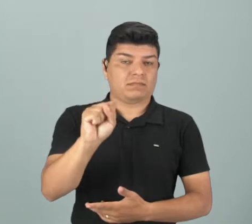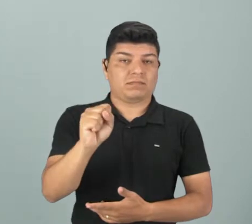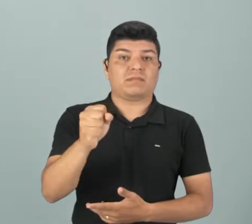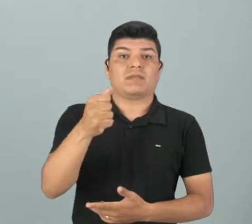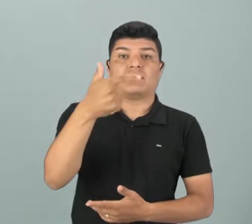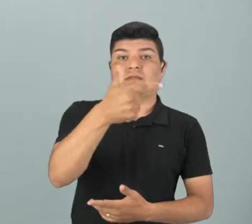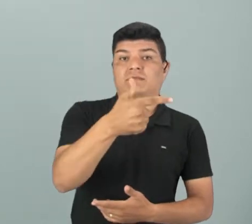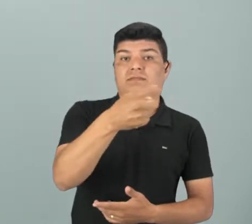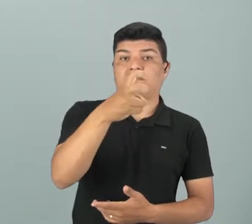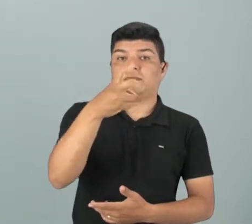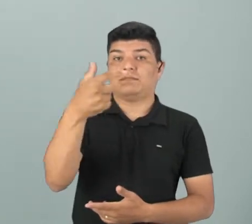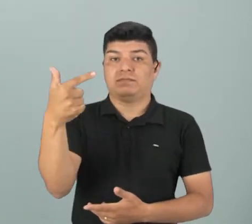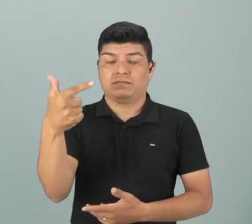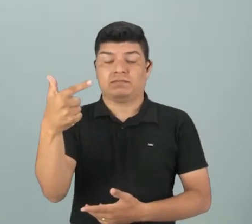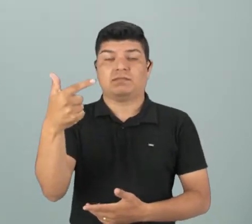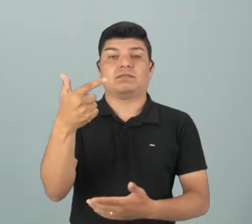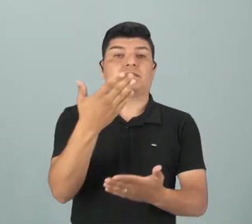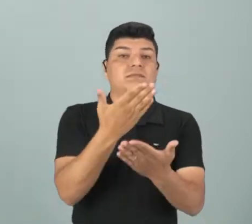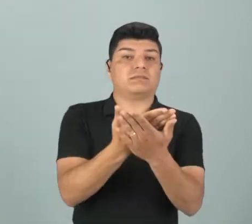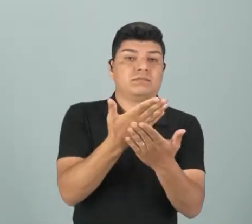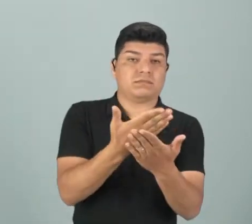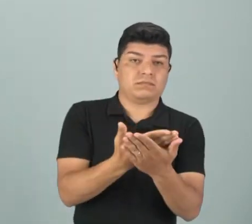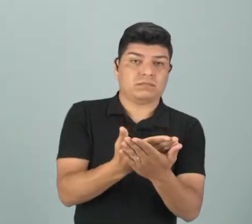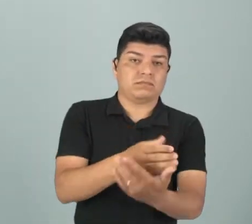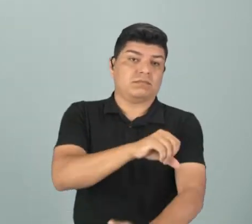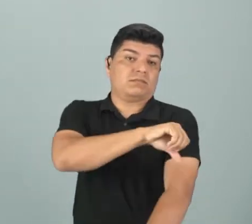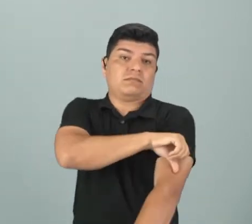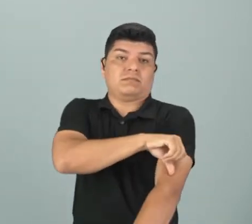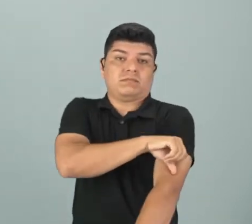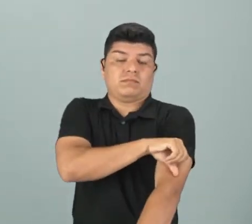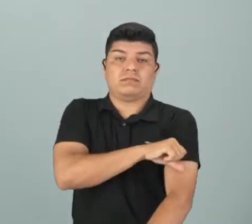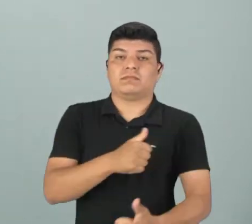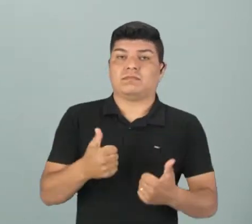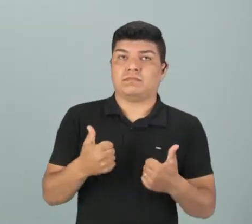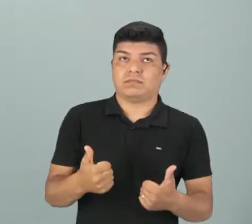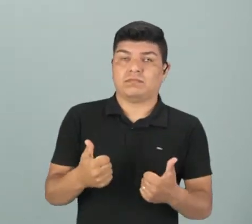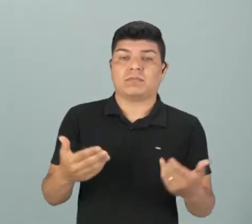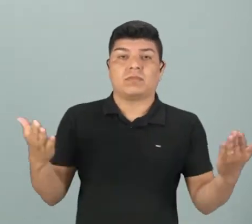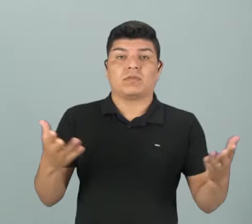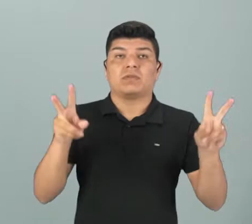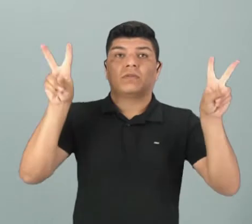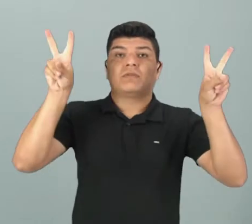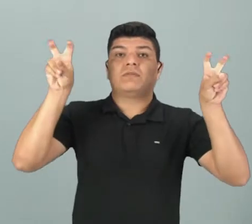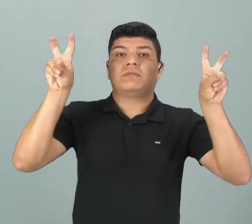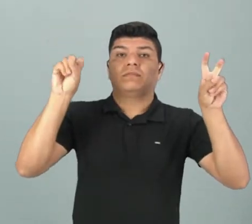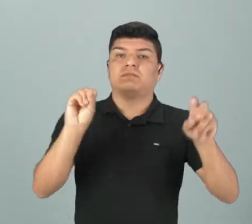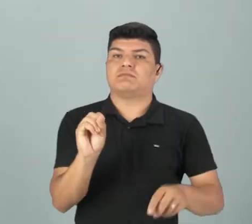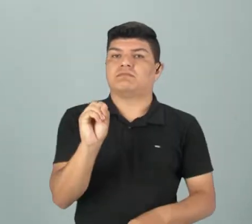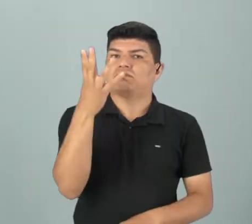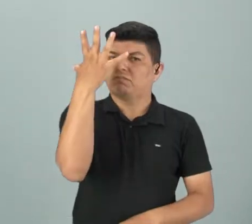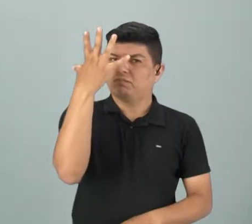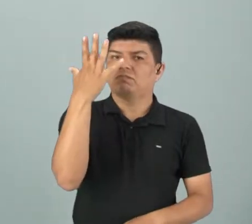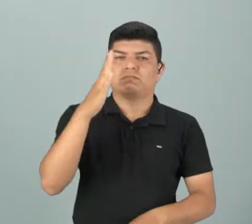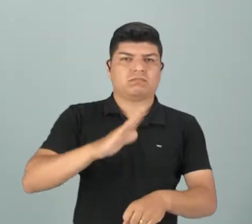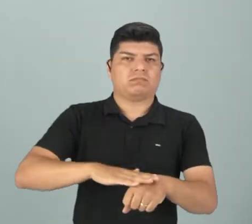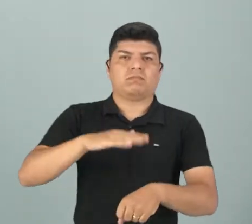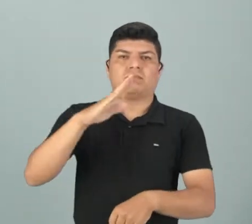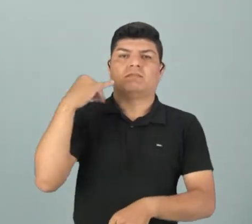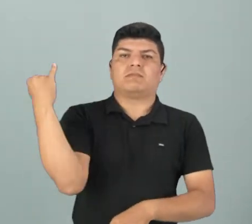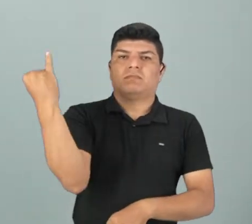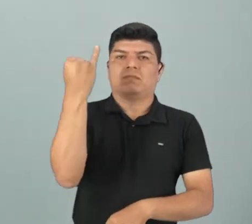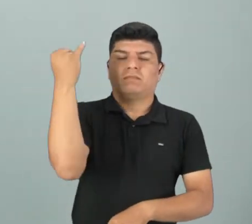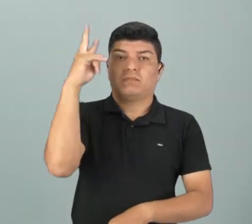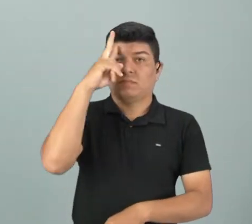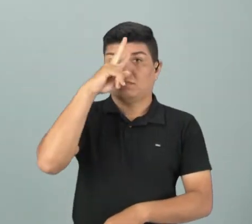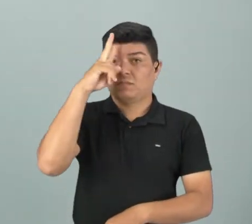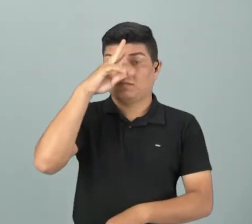22ª aula para o nono ano do ensino fundamental. Na aula de hoje a gente vai falar sobre um dos acontecimentos mais marcantes de toda a